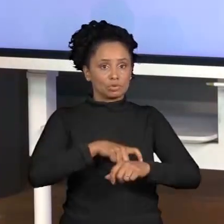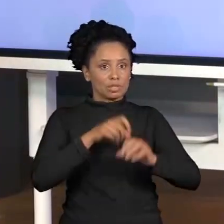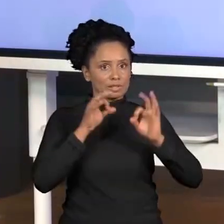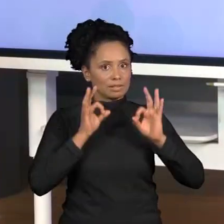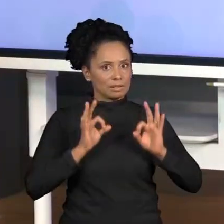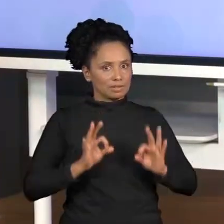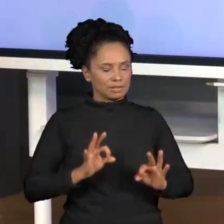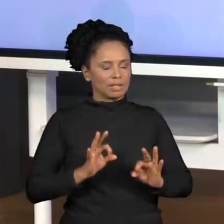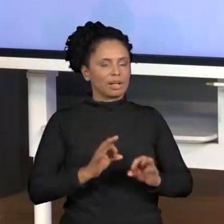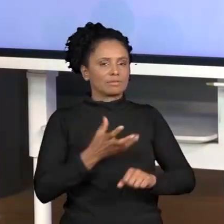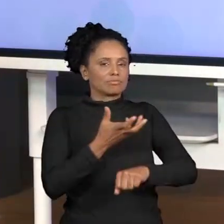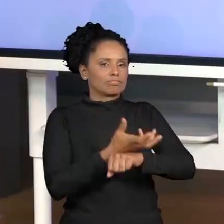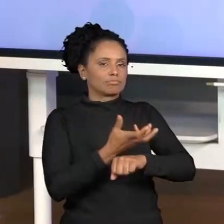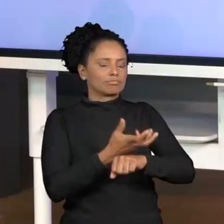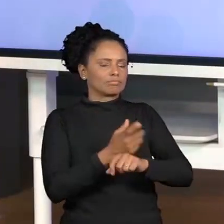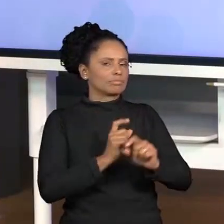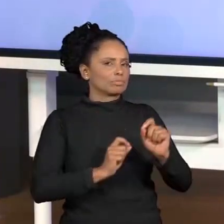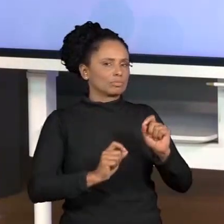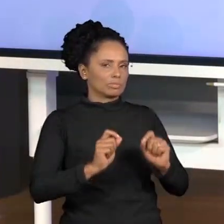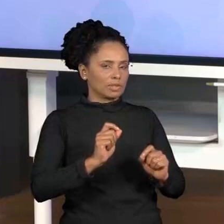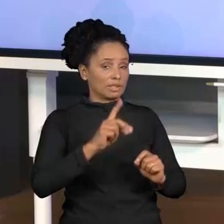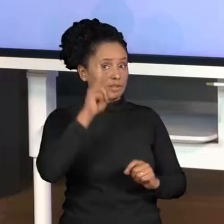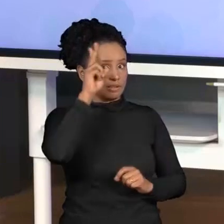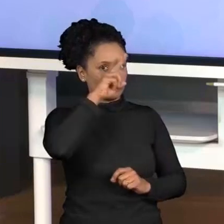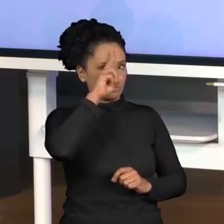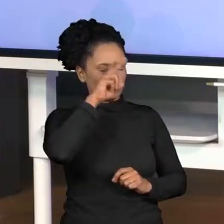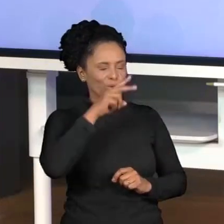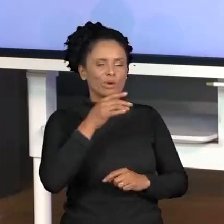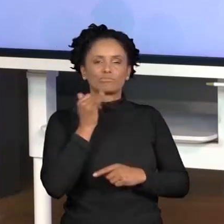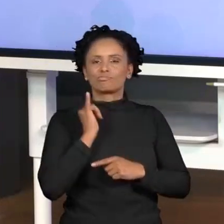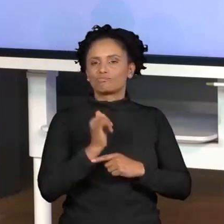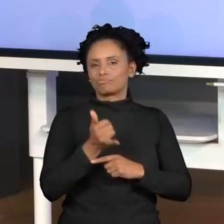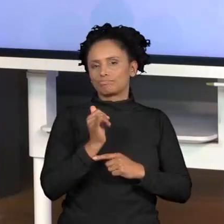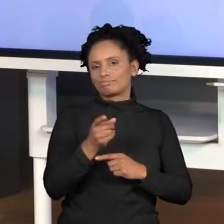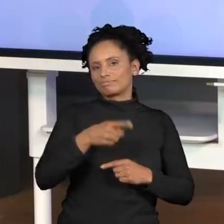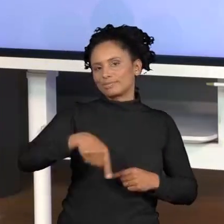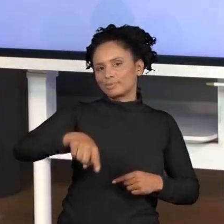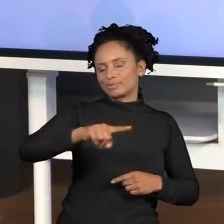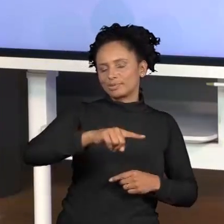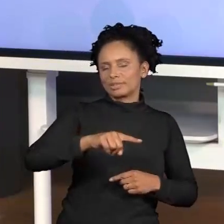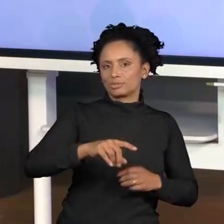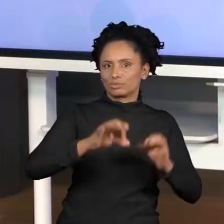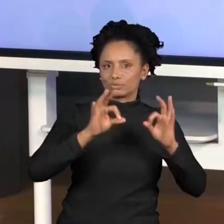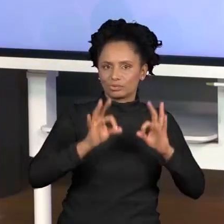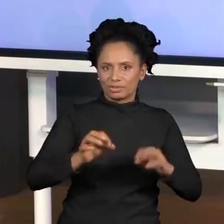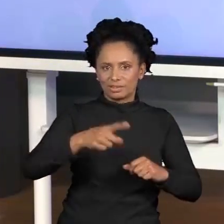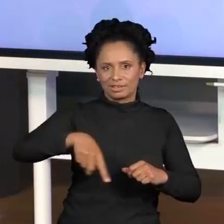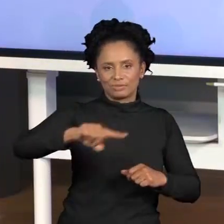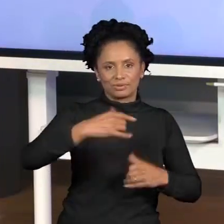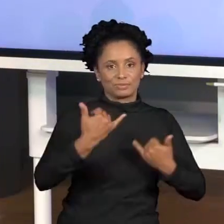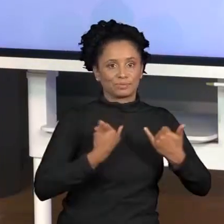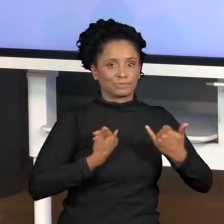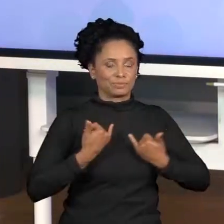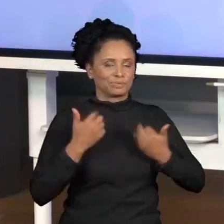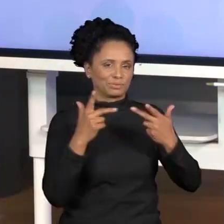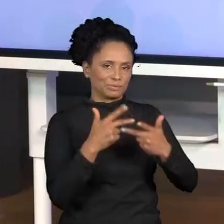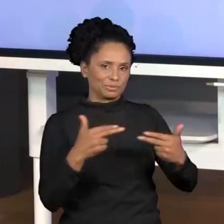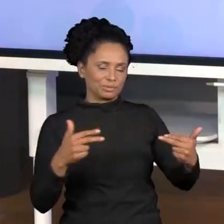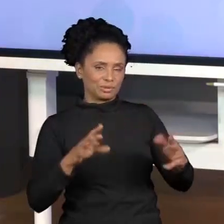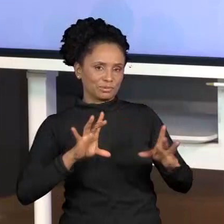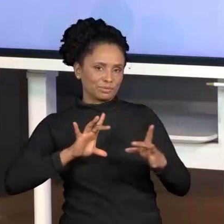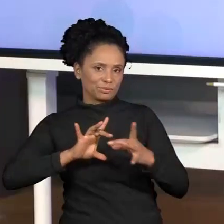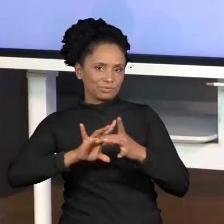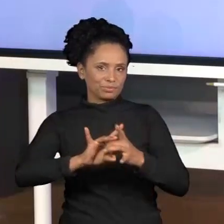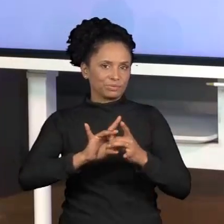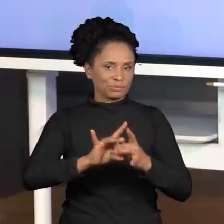de História. Eu vou contar algumas histórias aqui, tenho certeza que você vai contar histórias aí e juntos vamos